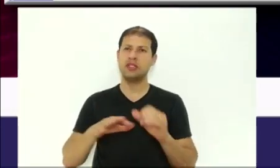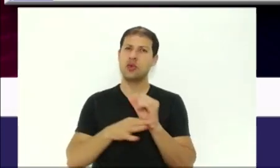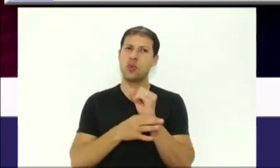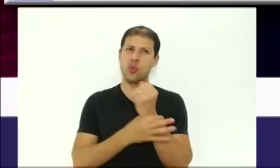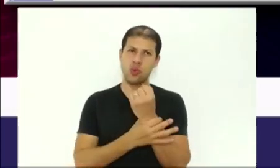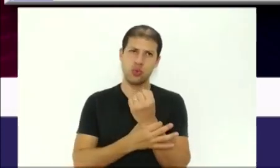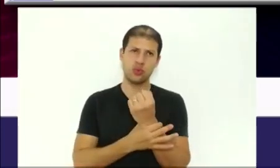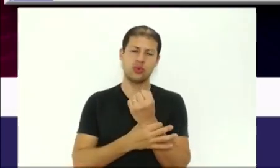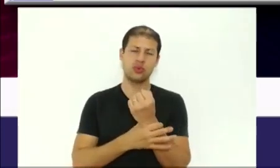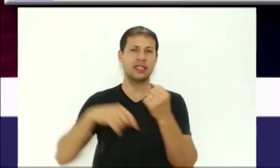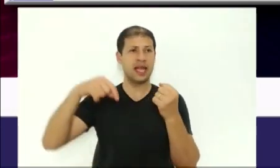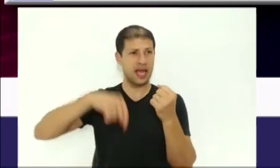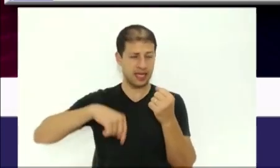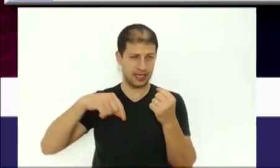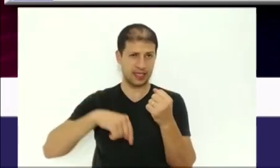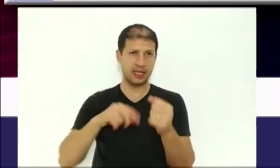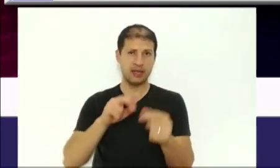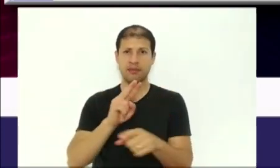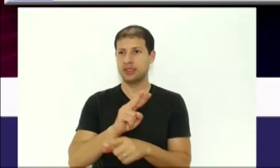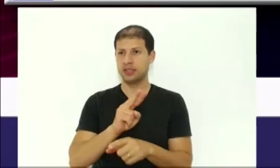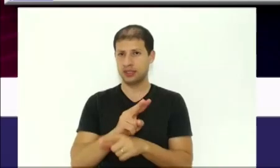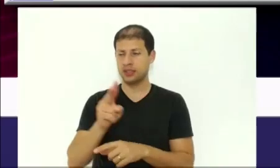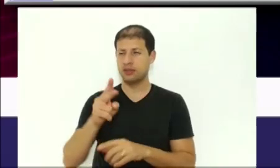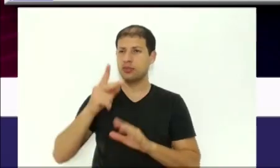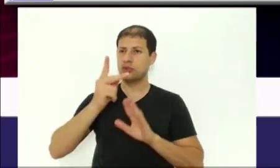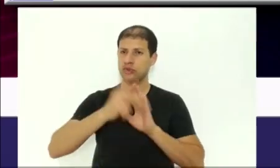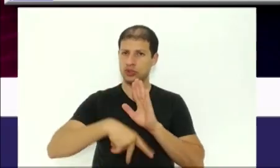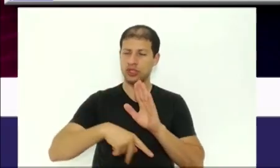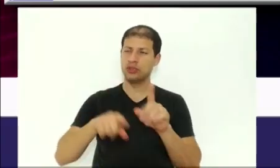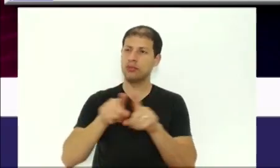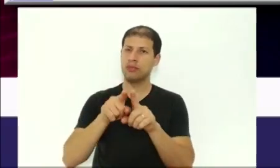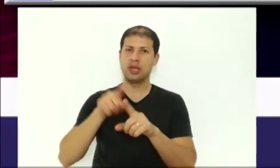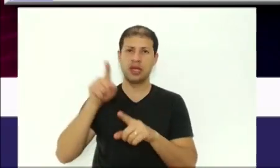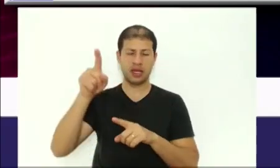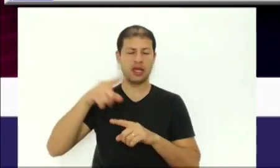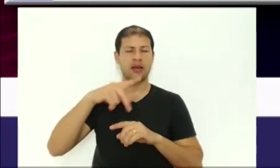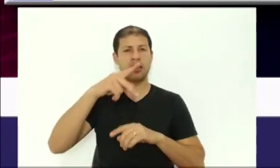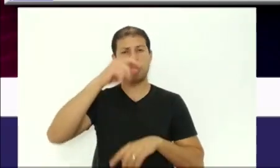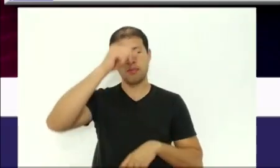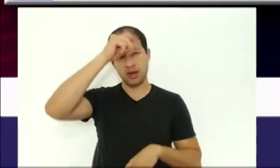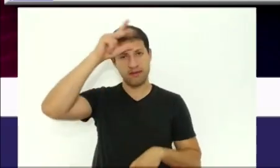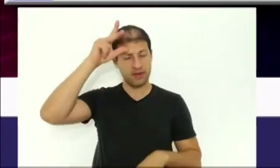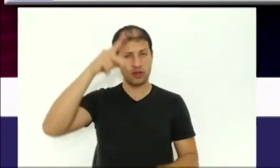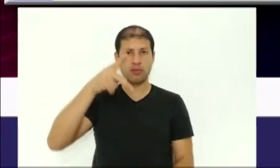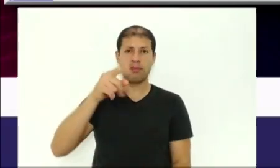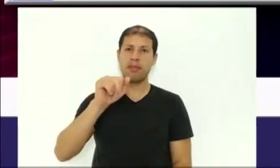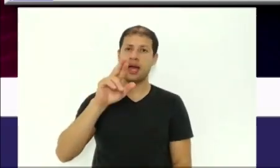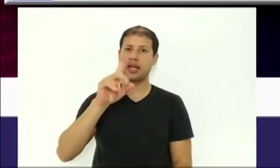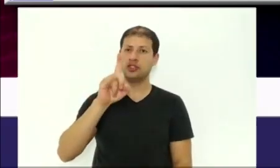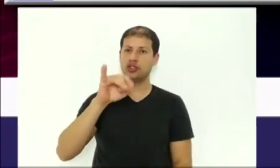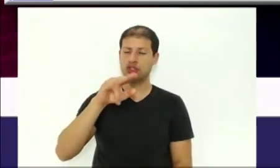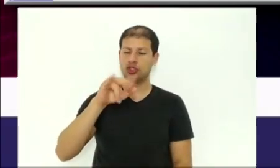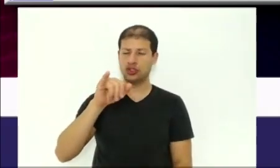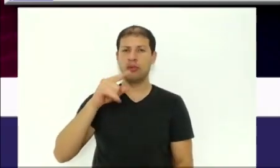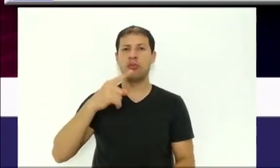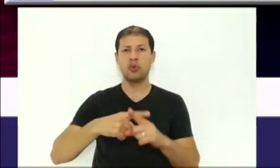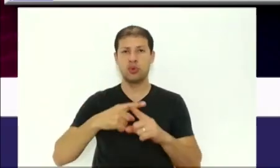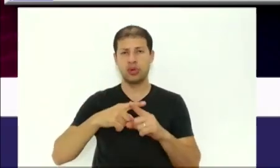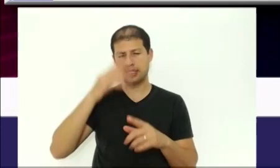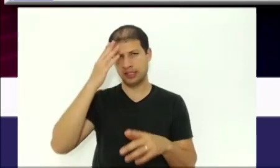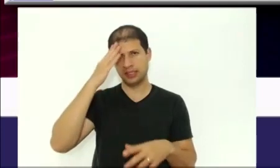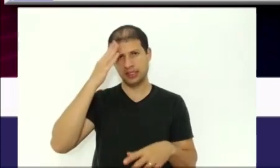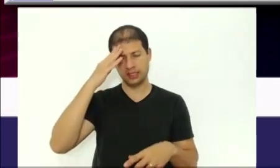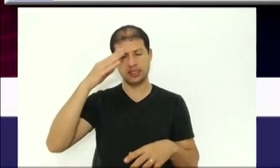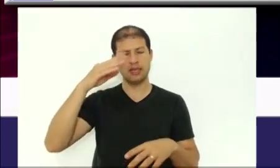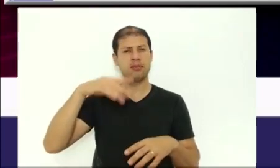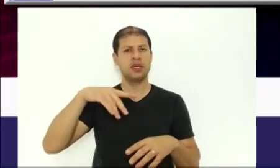aqui representando os projetos, o próprio prefeito Pardini, porque a gente sabe que, via de regra, os projetos que são